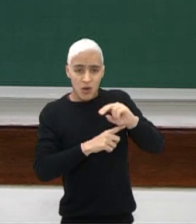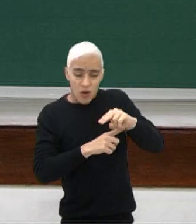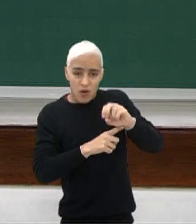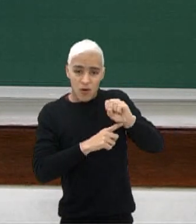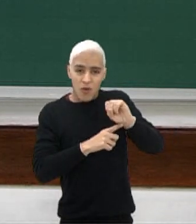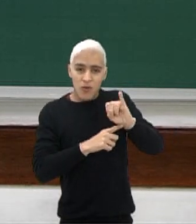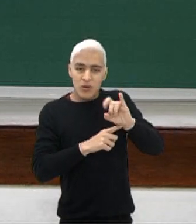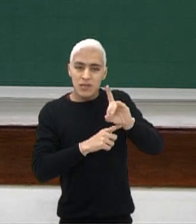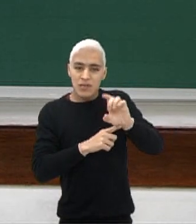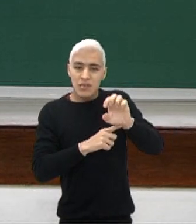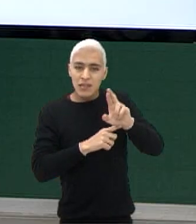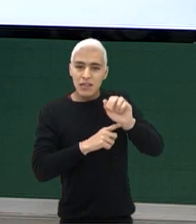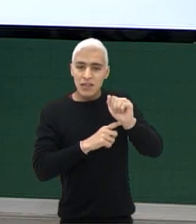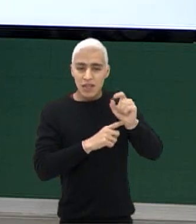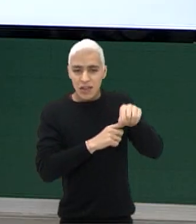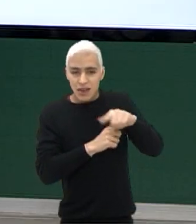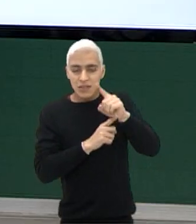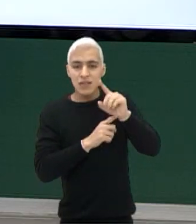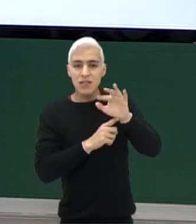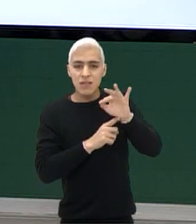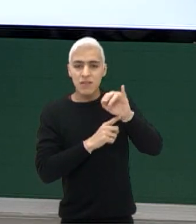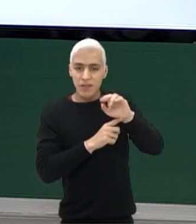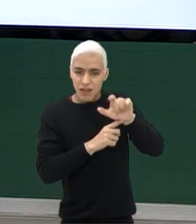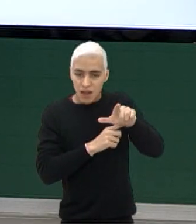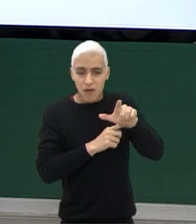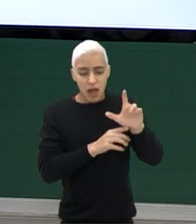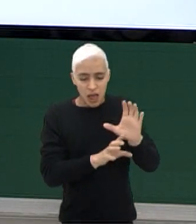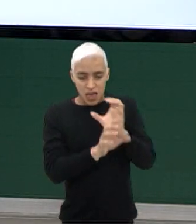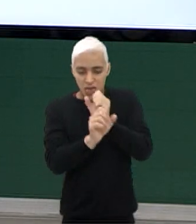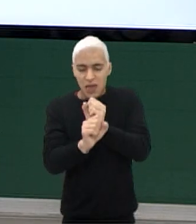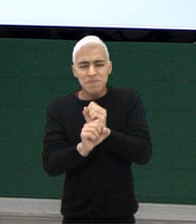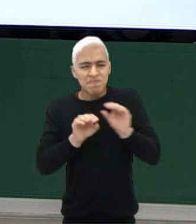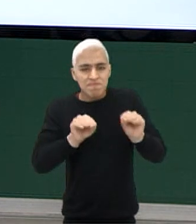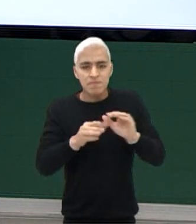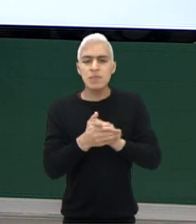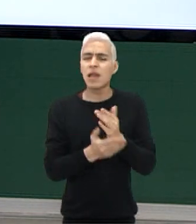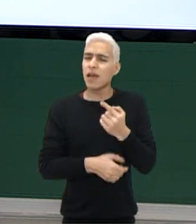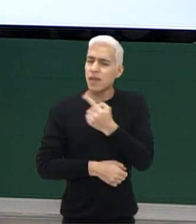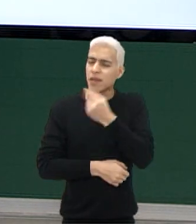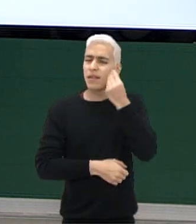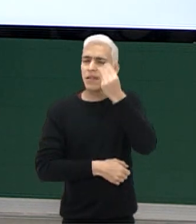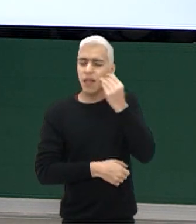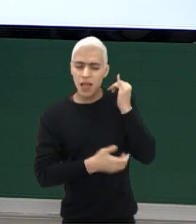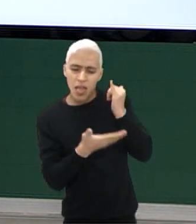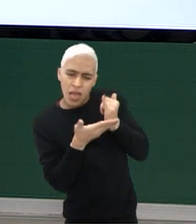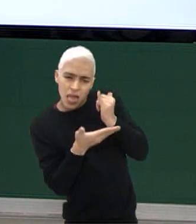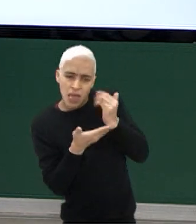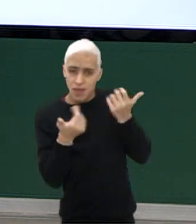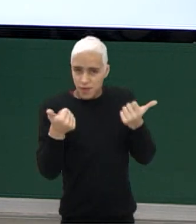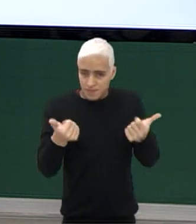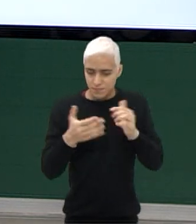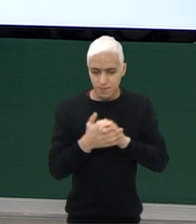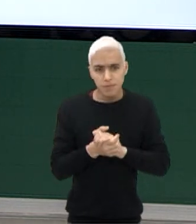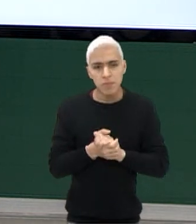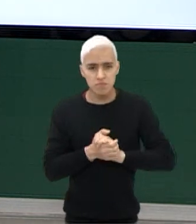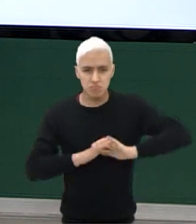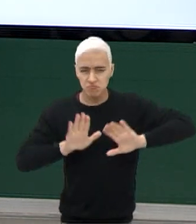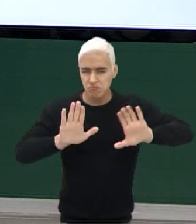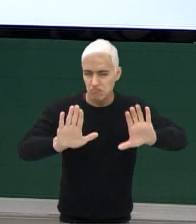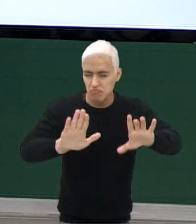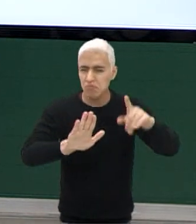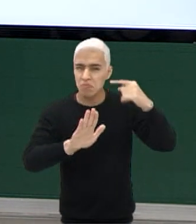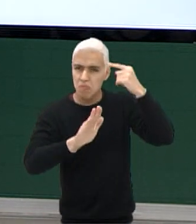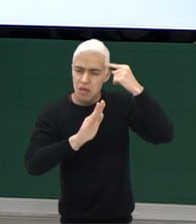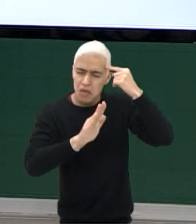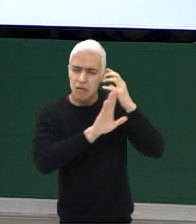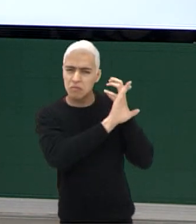Esse é o meu relato de experiência. Mas agora, vamos pensar um pouquinho sobre aquilo que nós já estudamos? E olha